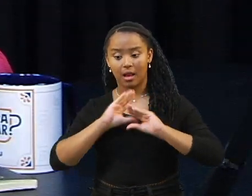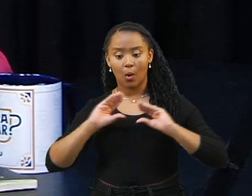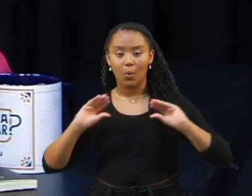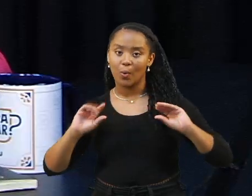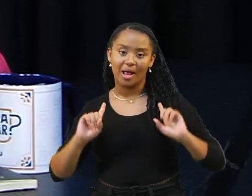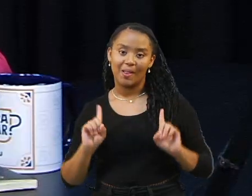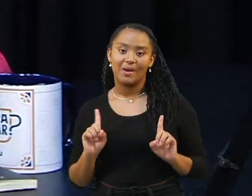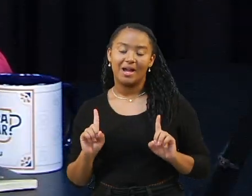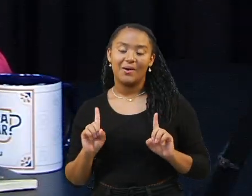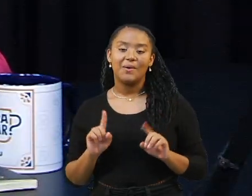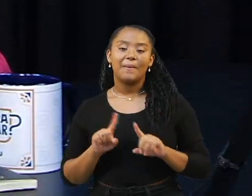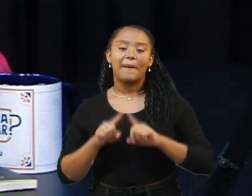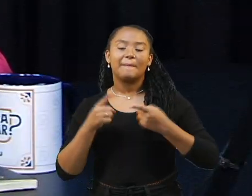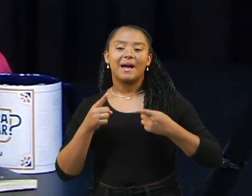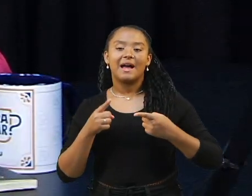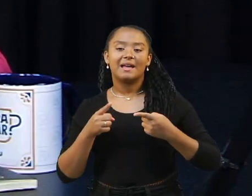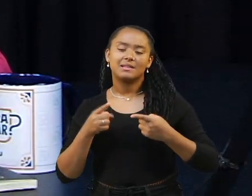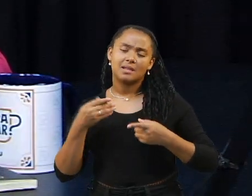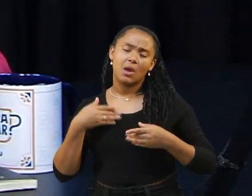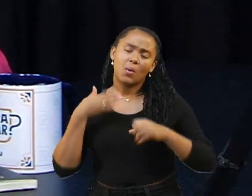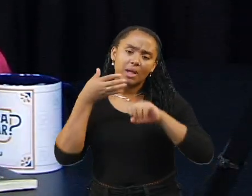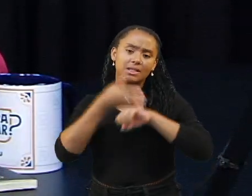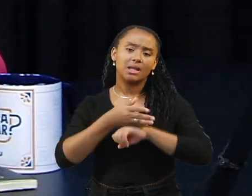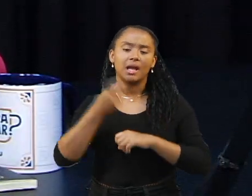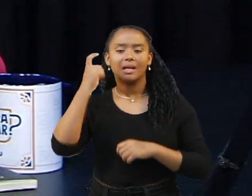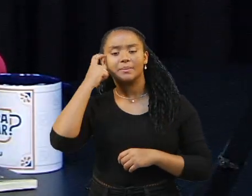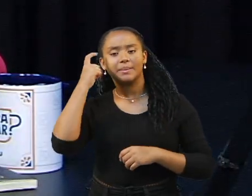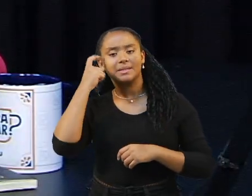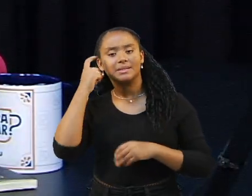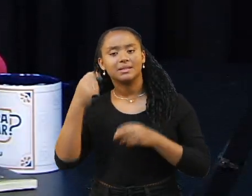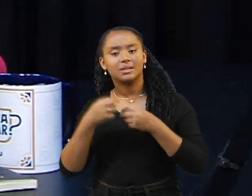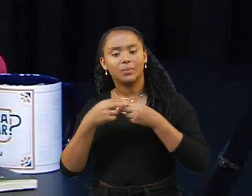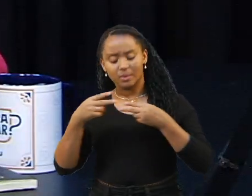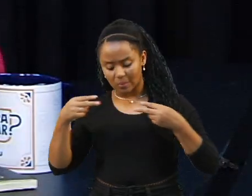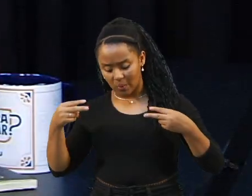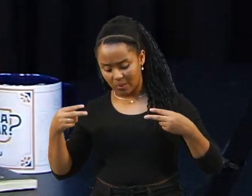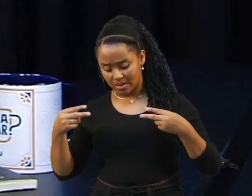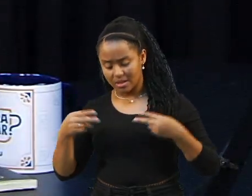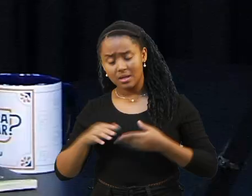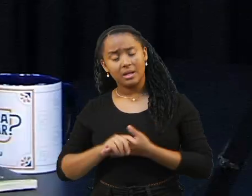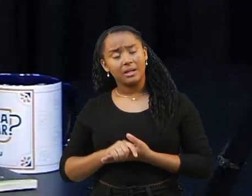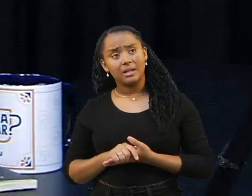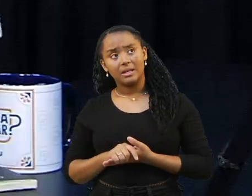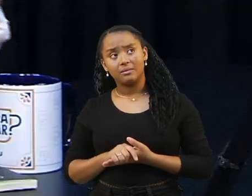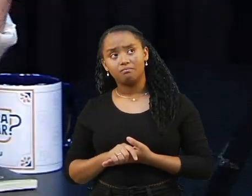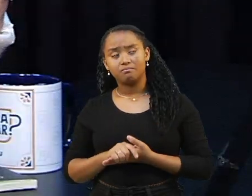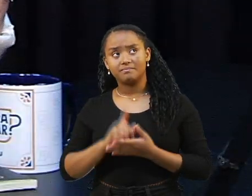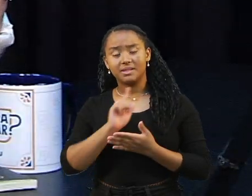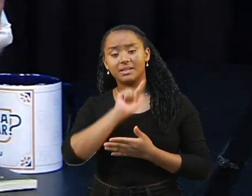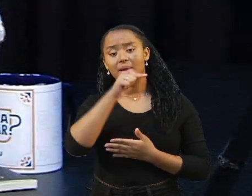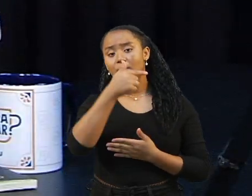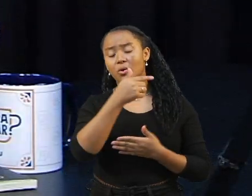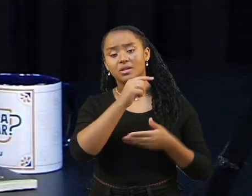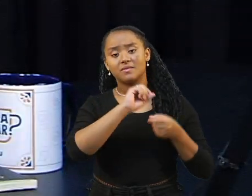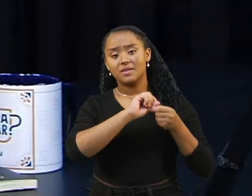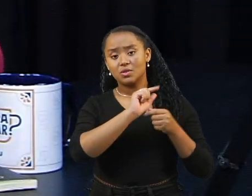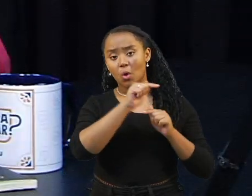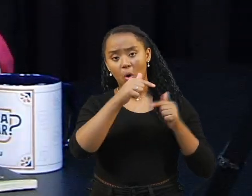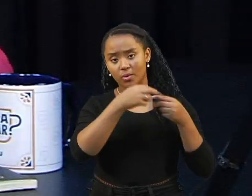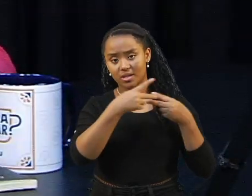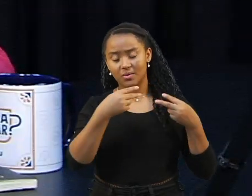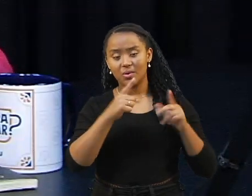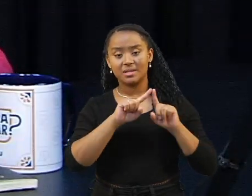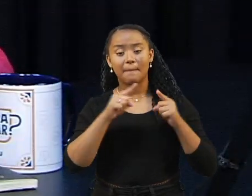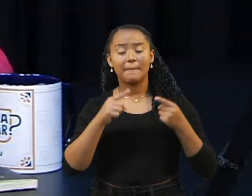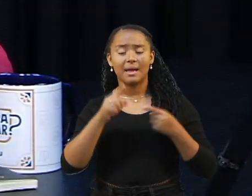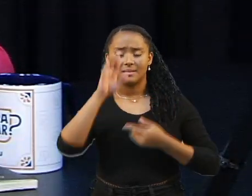Mas de toda forma, eu acho que eu entrei pensando uma coisa e caminhei para outra. Mas eu